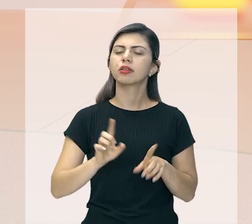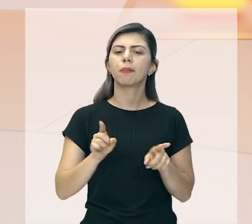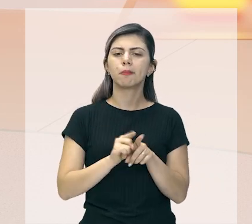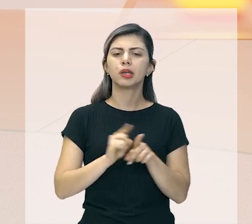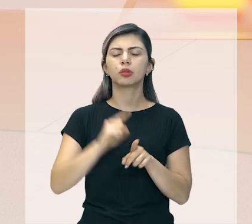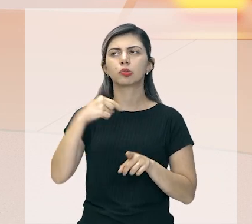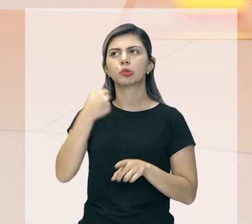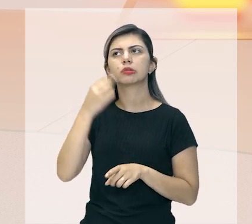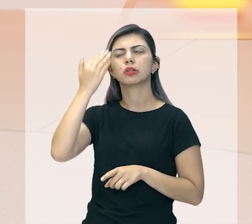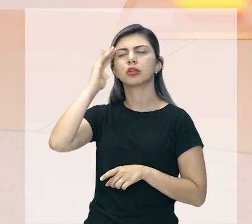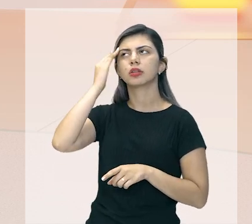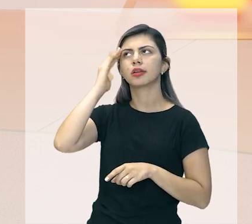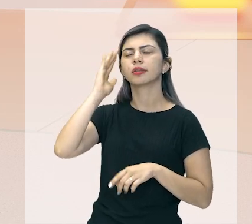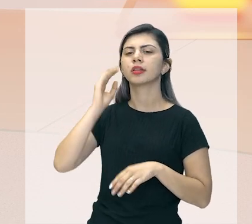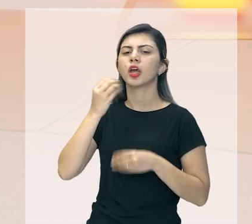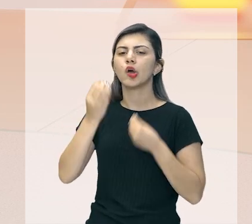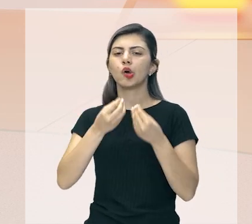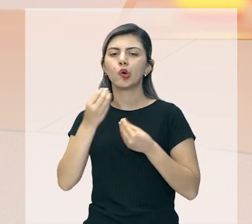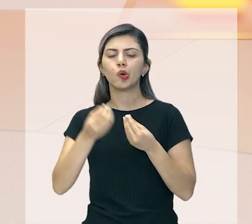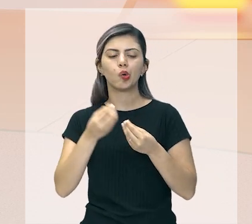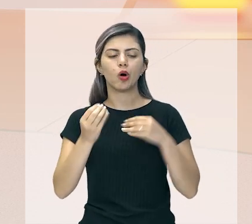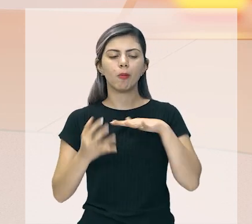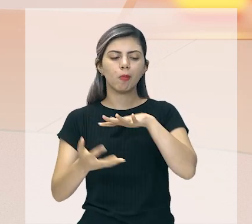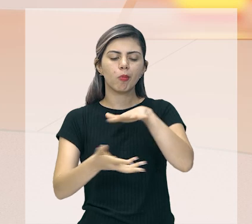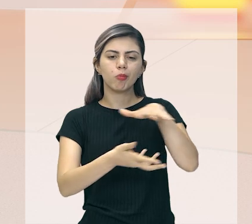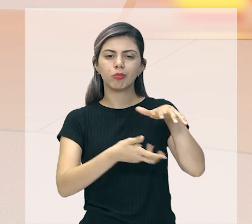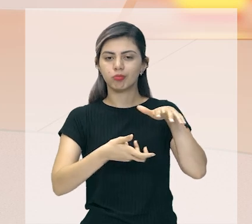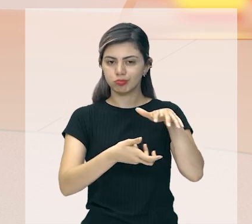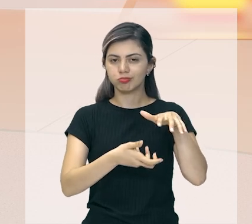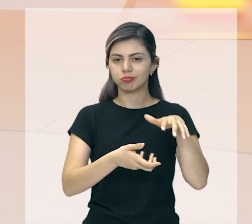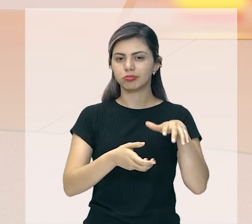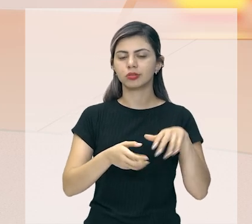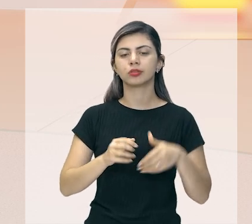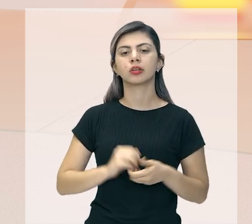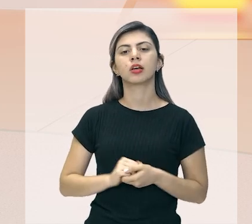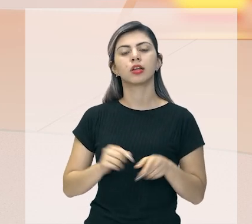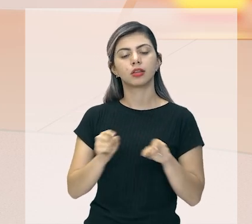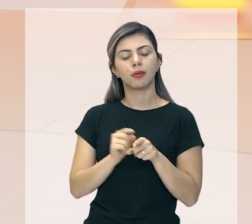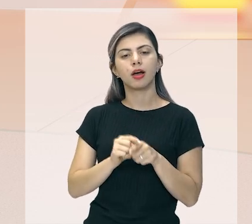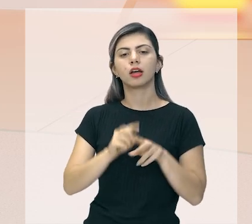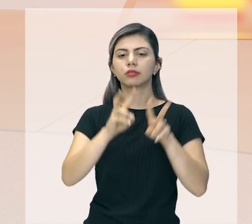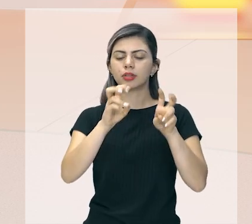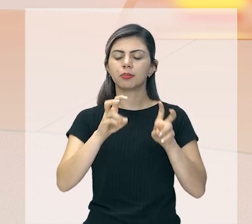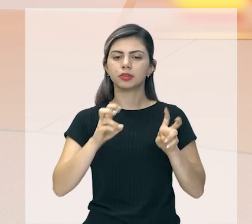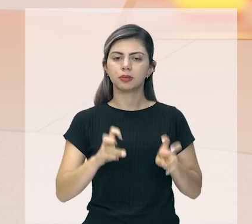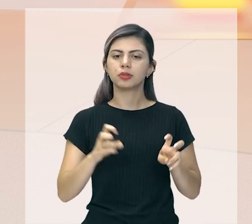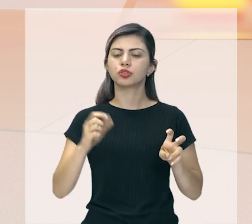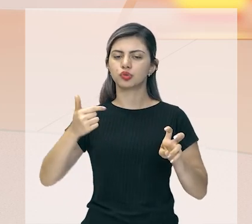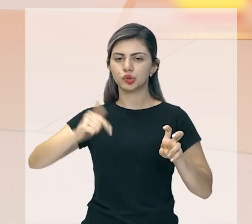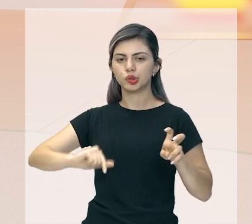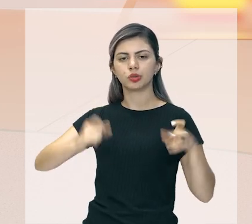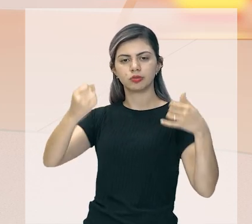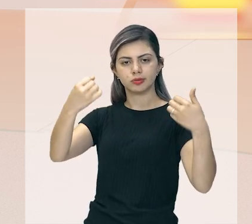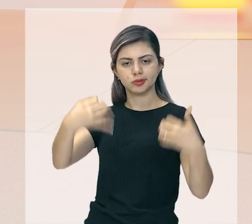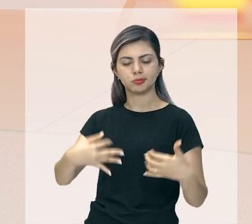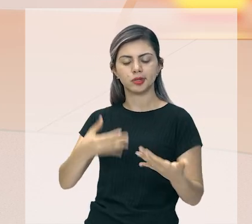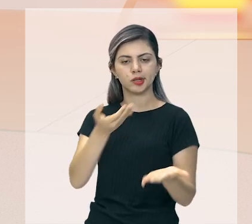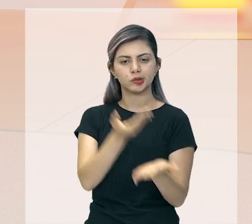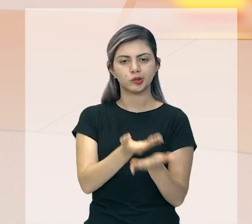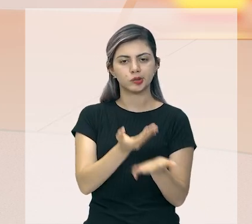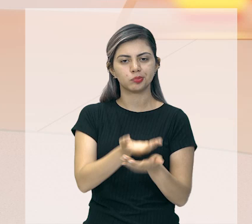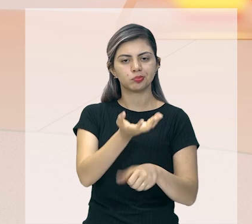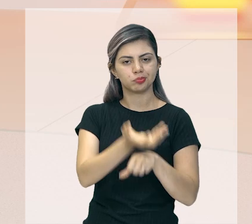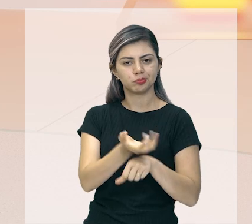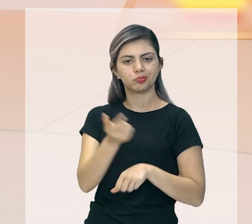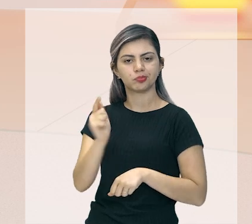mundo aí como um todo, né? Nós vamos rever alguns dos temas que nós vimos aqui nas nossas aulas de